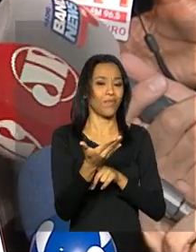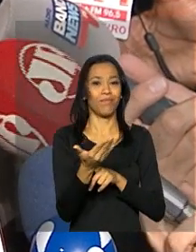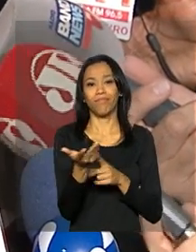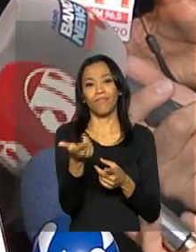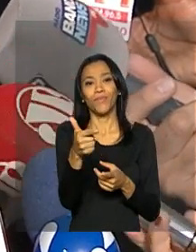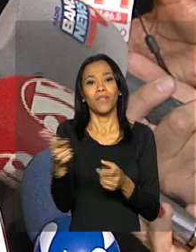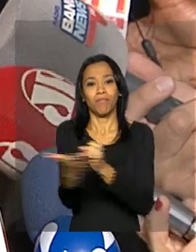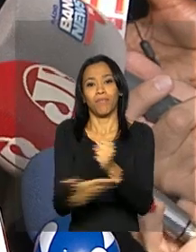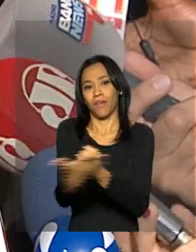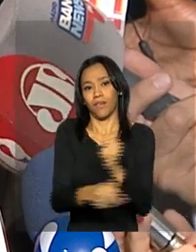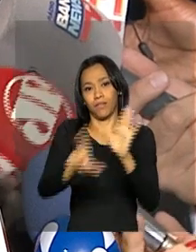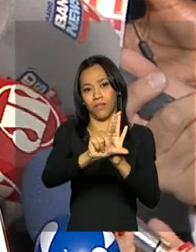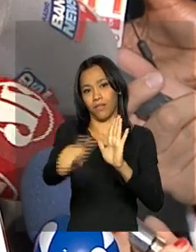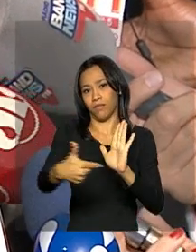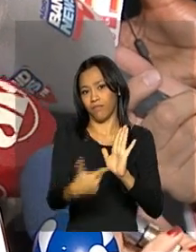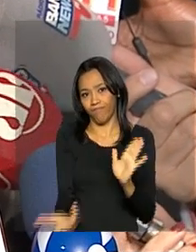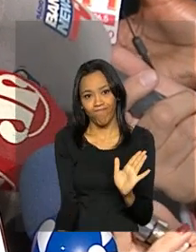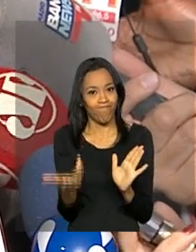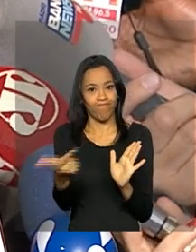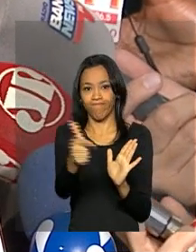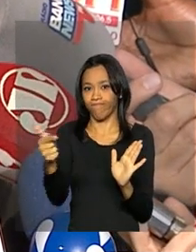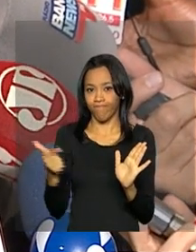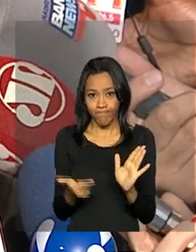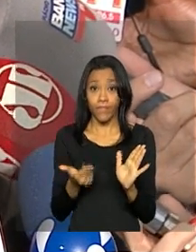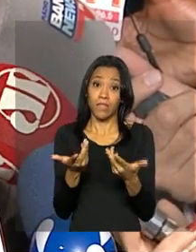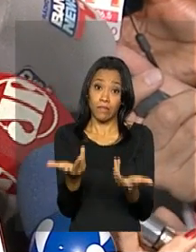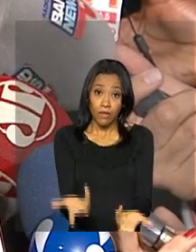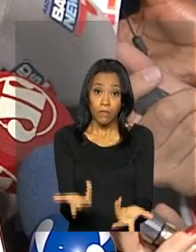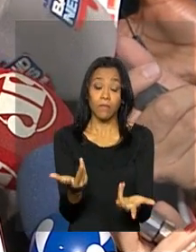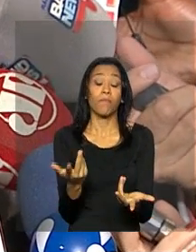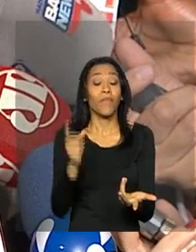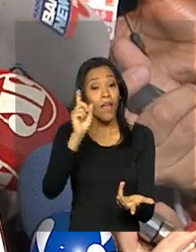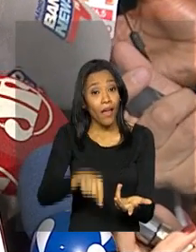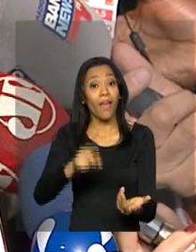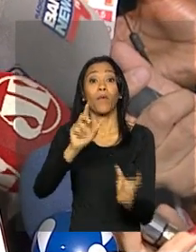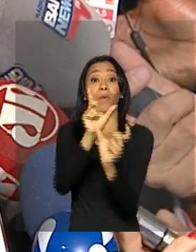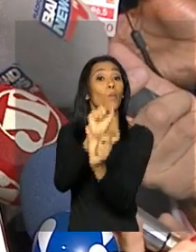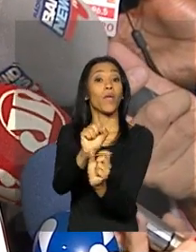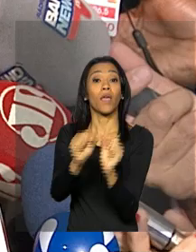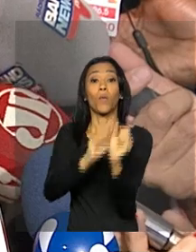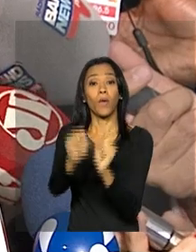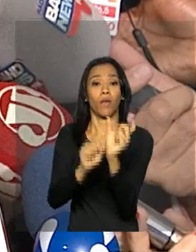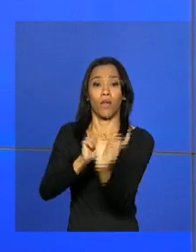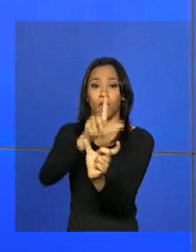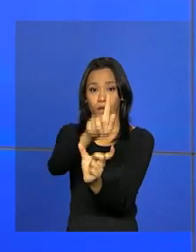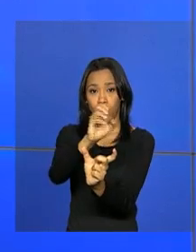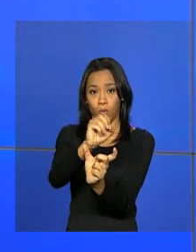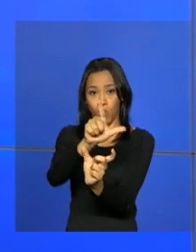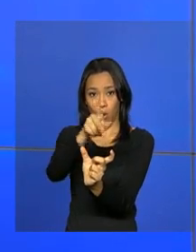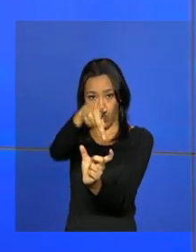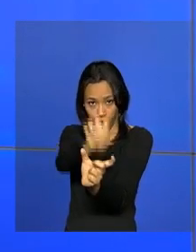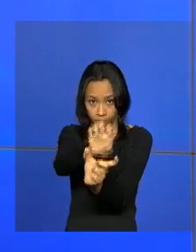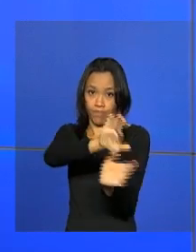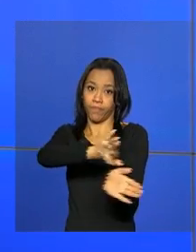causa, ele é um mau uso do dispositivo constitucional e, nesse sentido, ele é um golpe. Dissimulado, mas é.